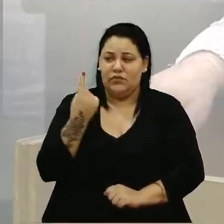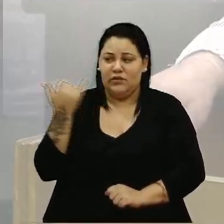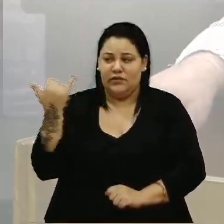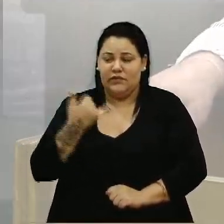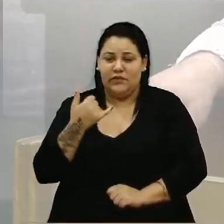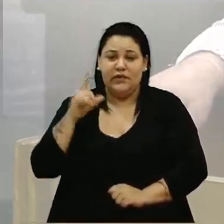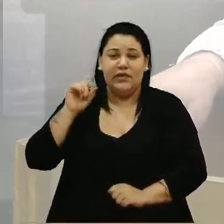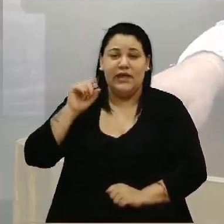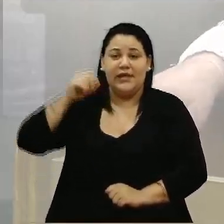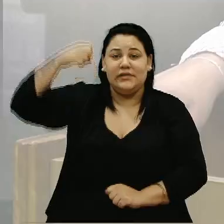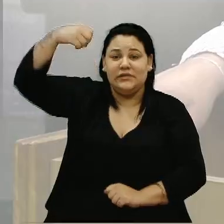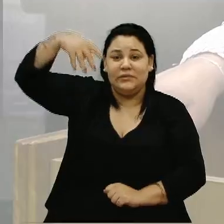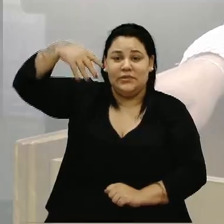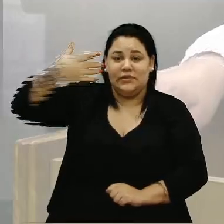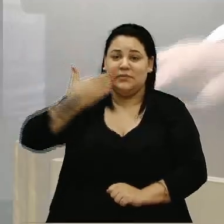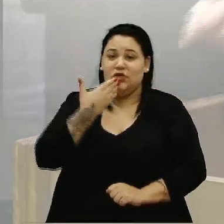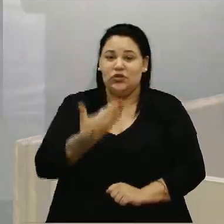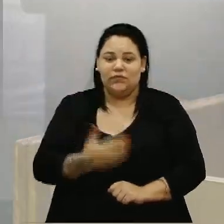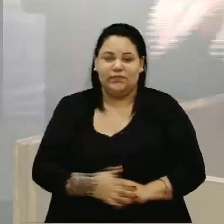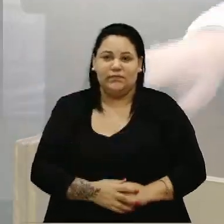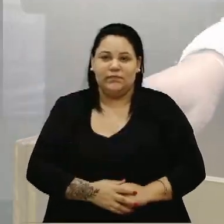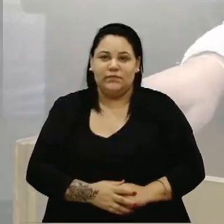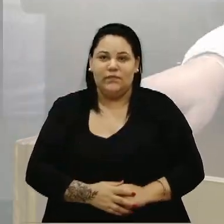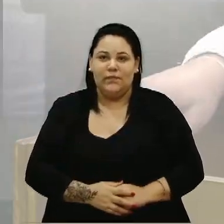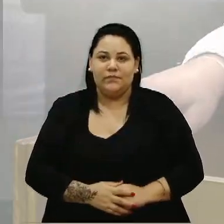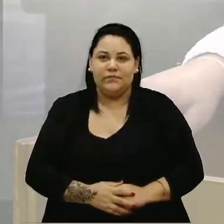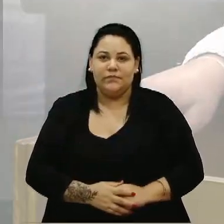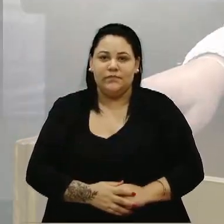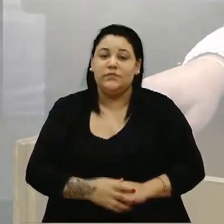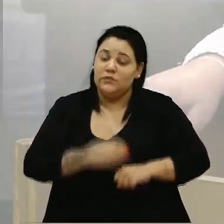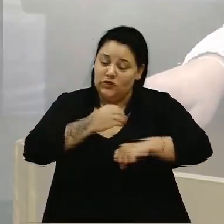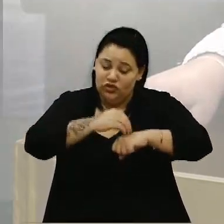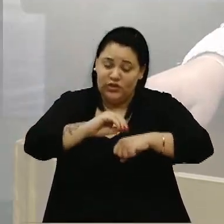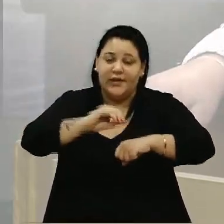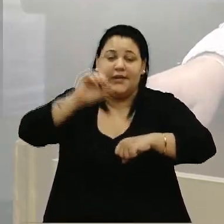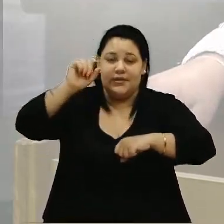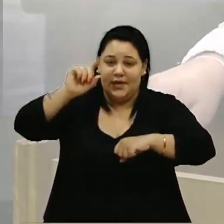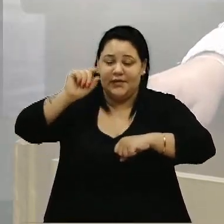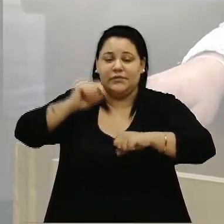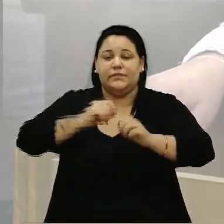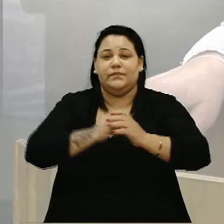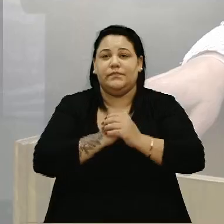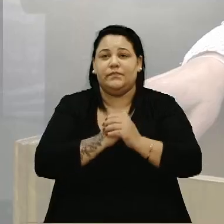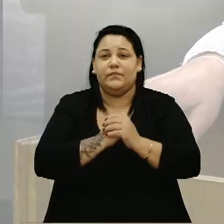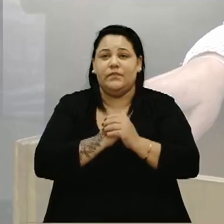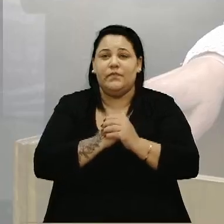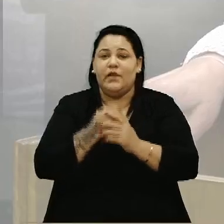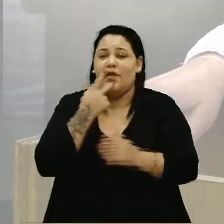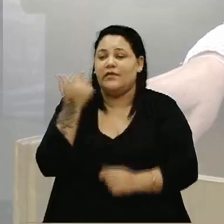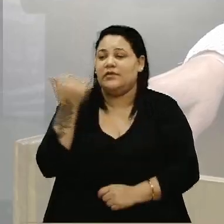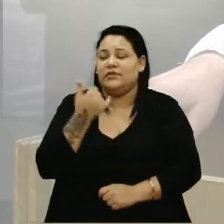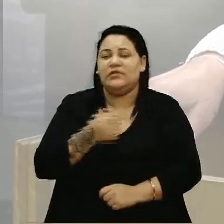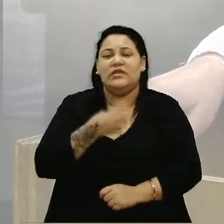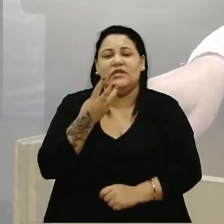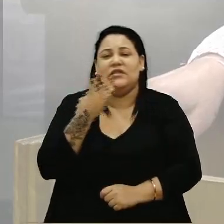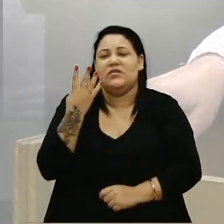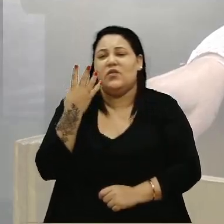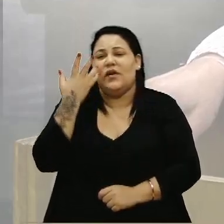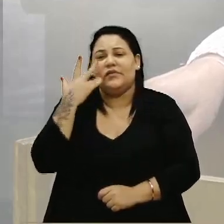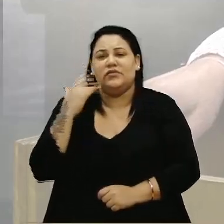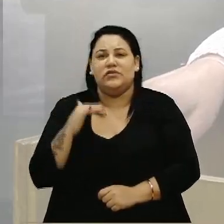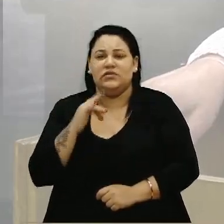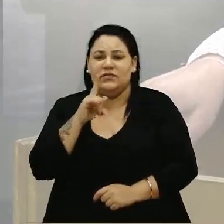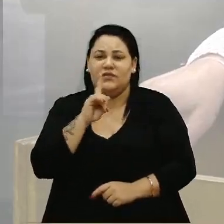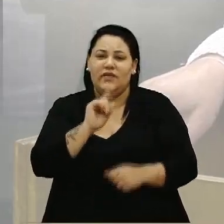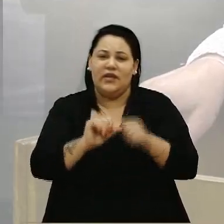10 lâmpadas pediram. Passei as 10. E disseram que, ó, daqui uns 3, 4 dias vai ser